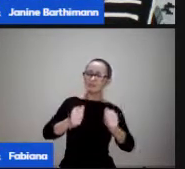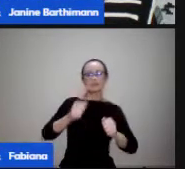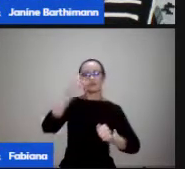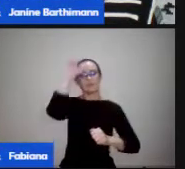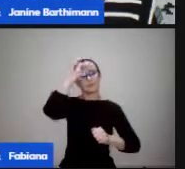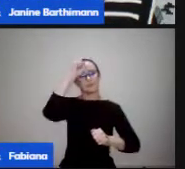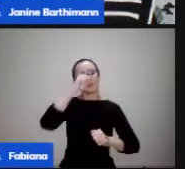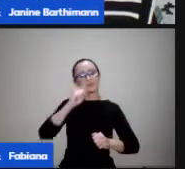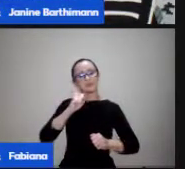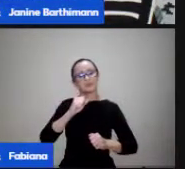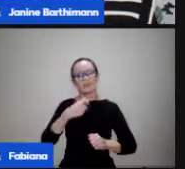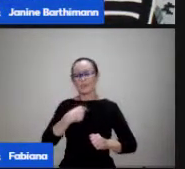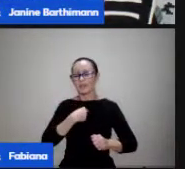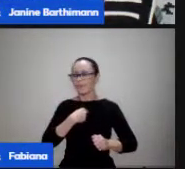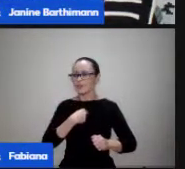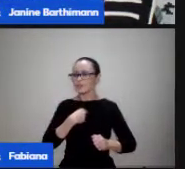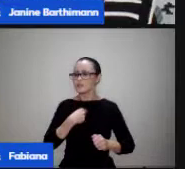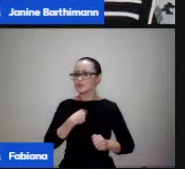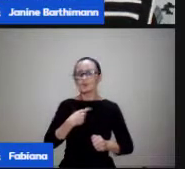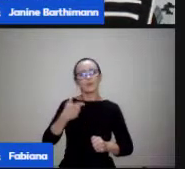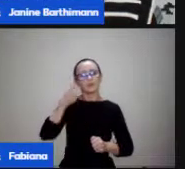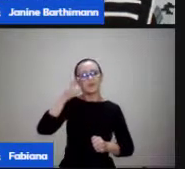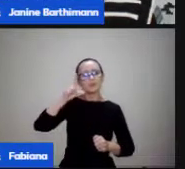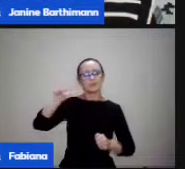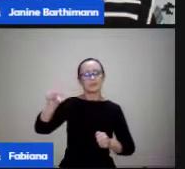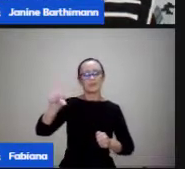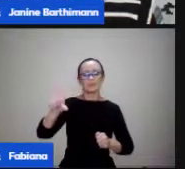que eu estou mobilizando, né,